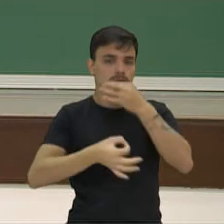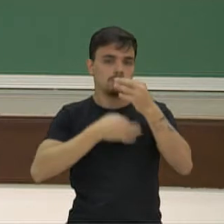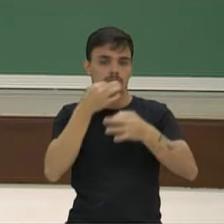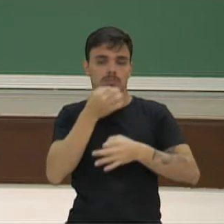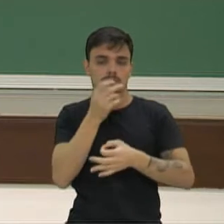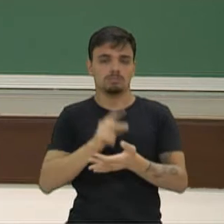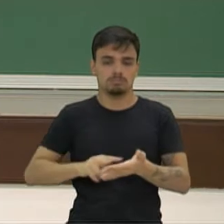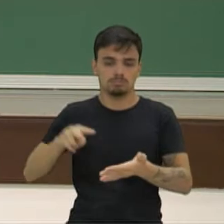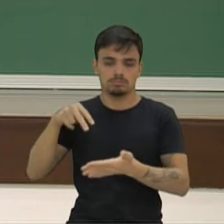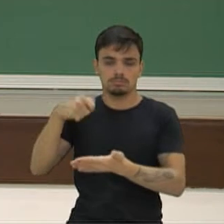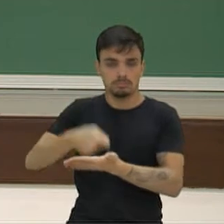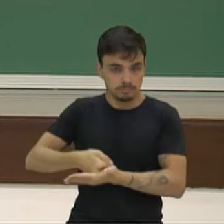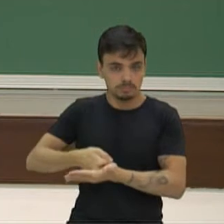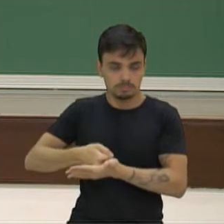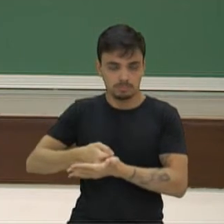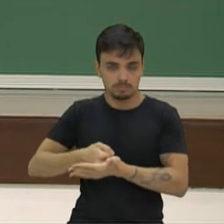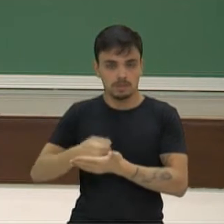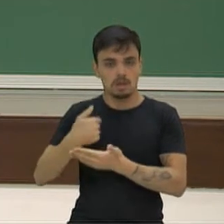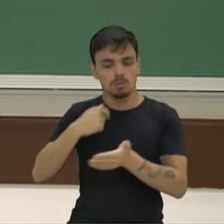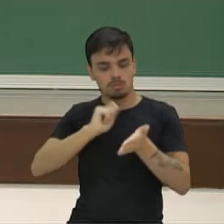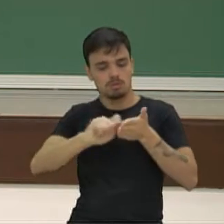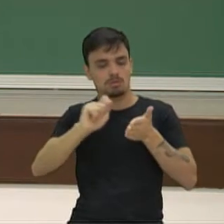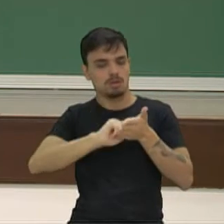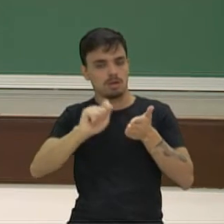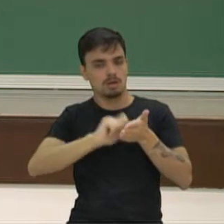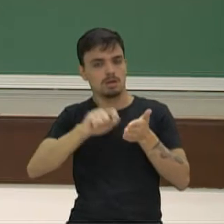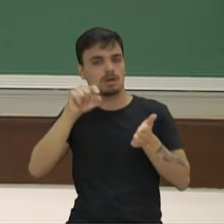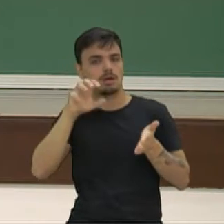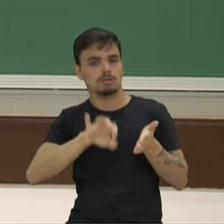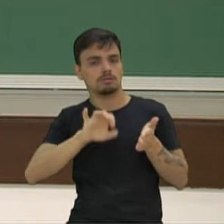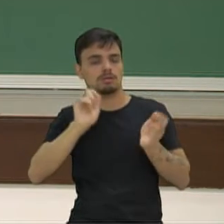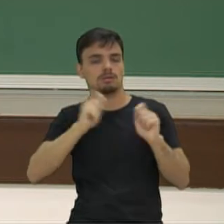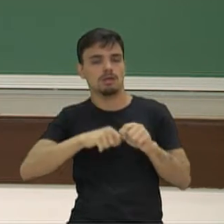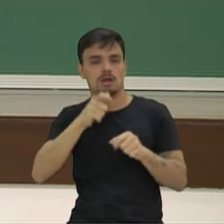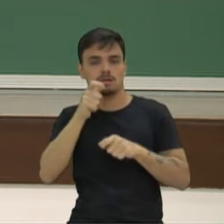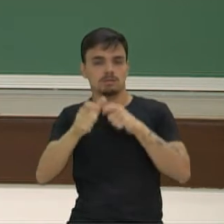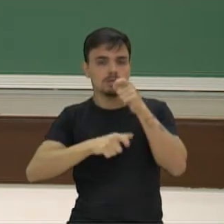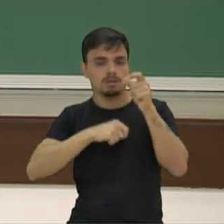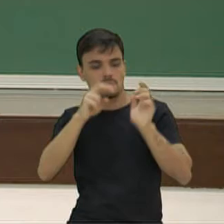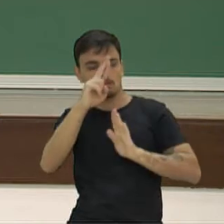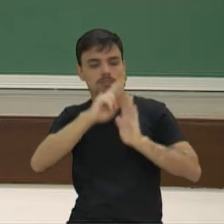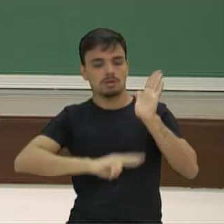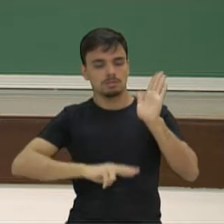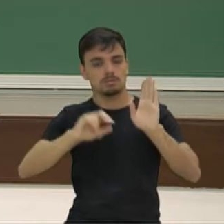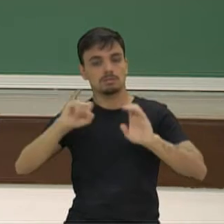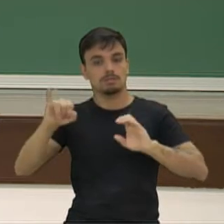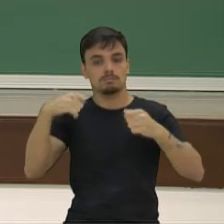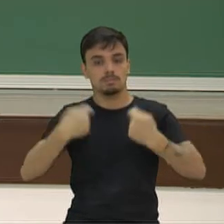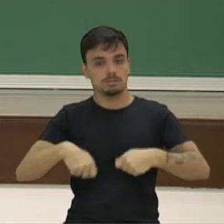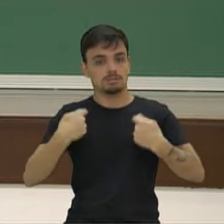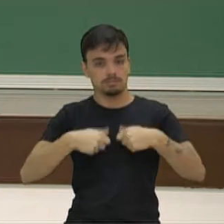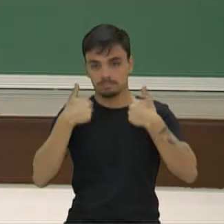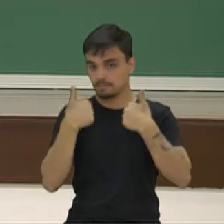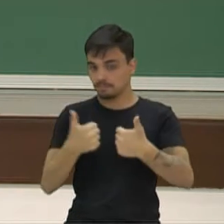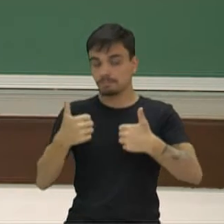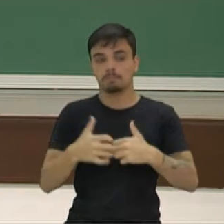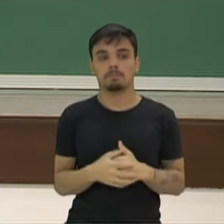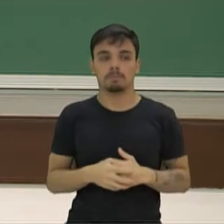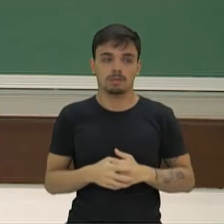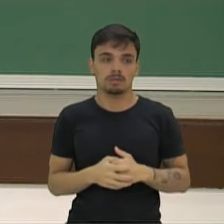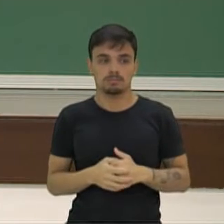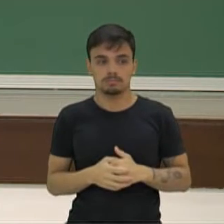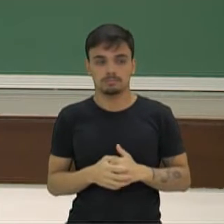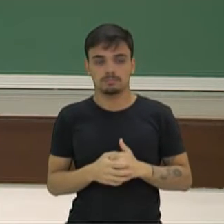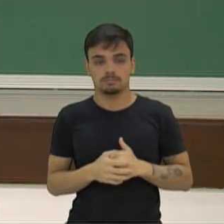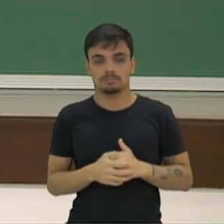autoridade. Eu anotaria isso para que eu possa citar em uma redação se for necessário. Muito bem.